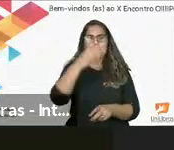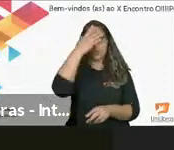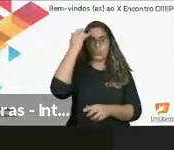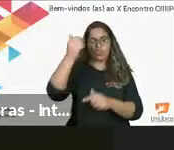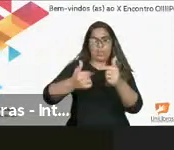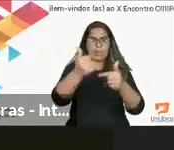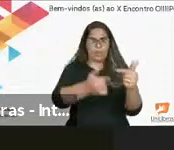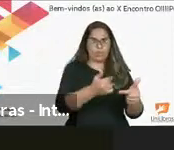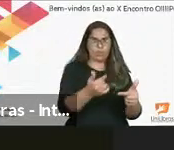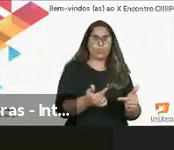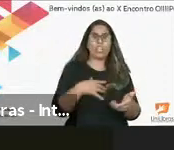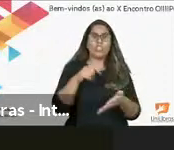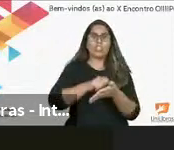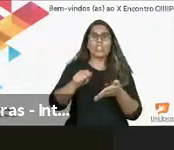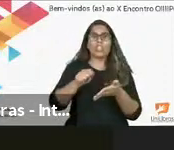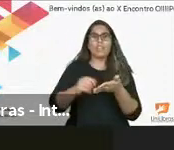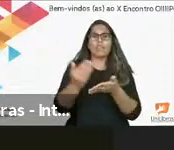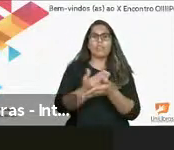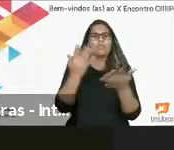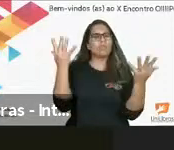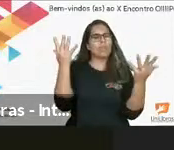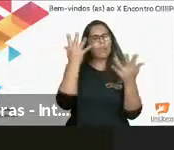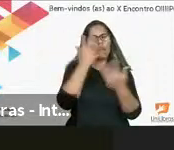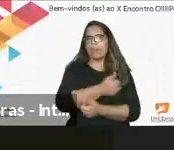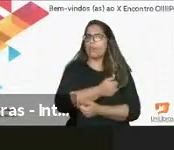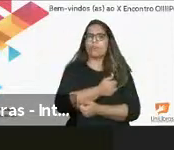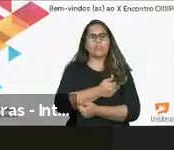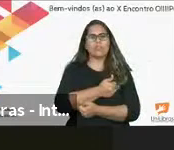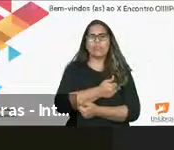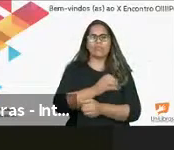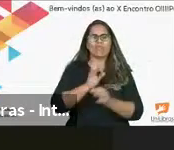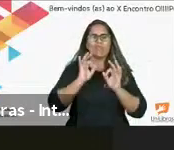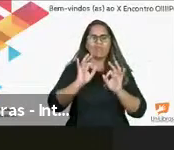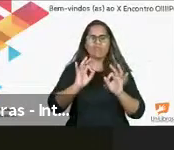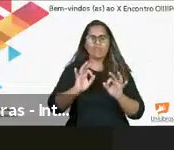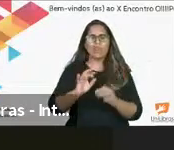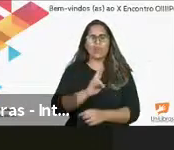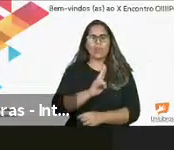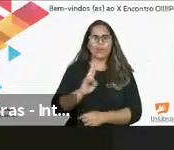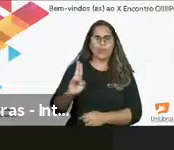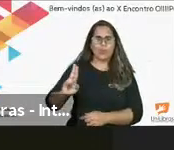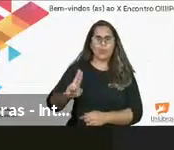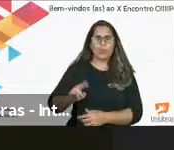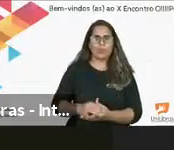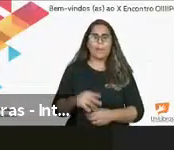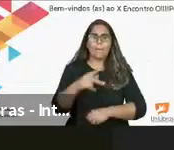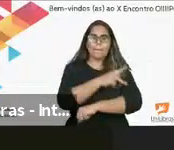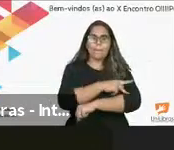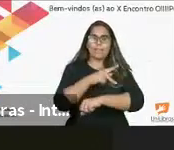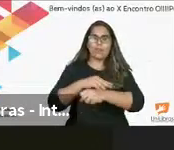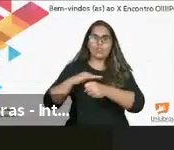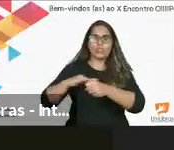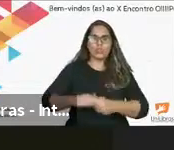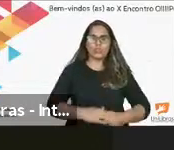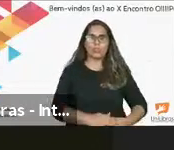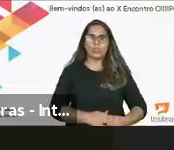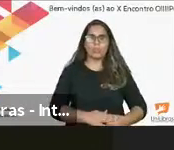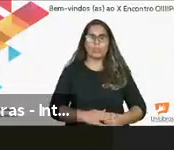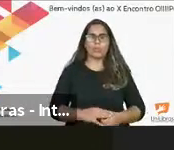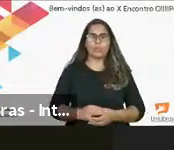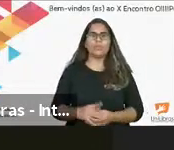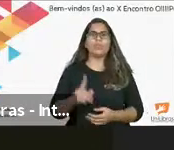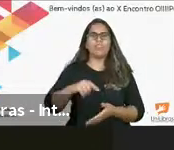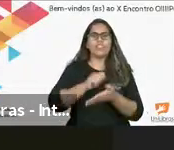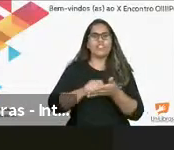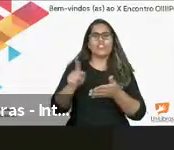E ele escreve um livro belíssimo, que é um clássico, chamado Pedagogia do Oprimido. Foi escrito no